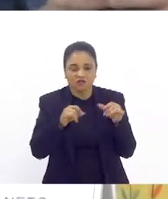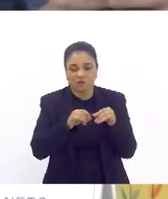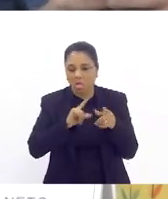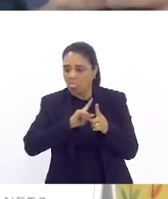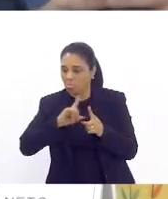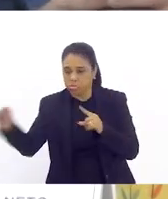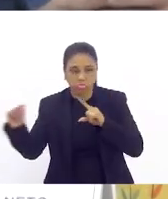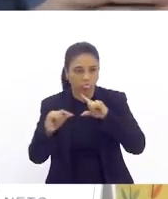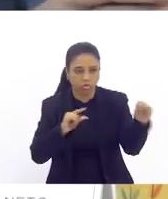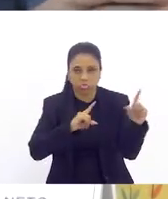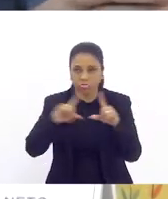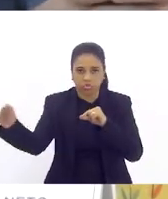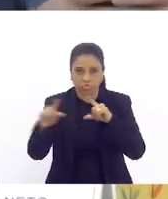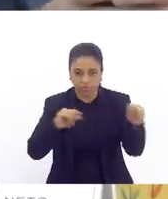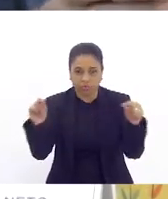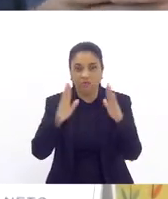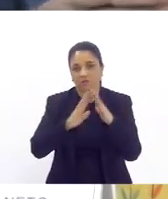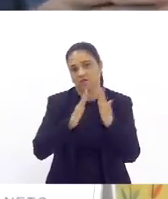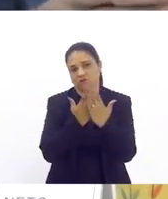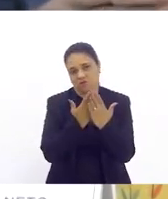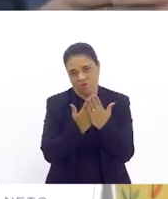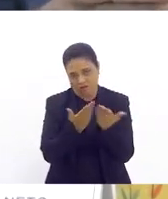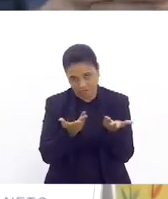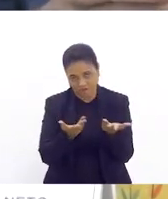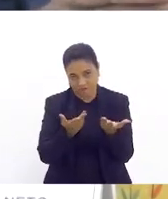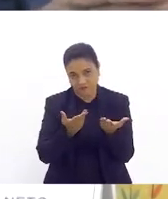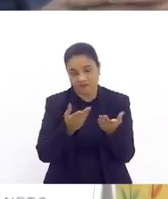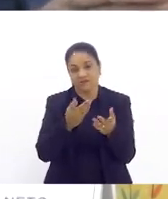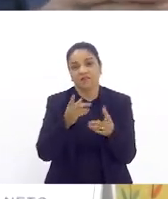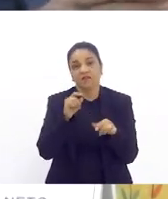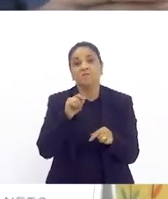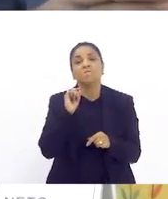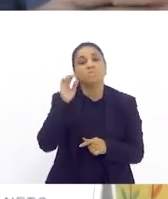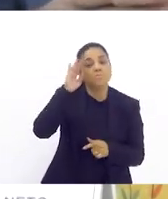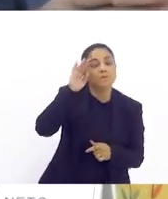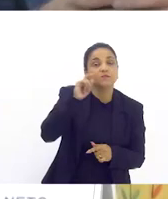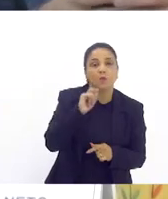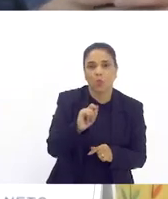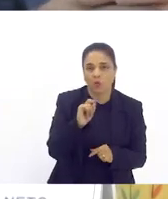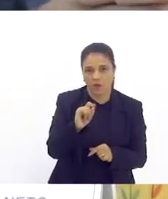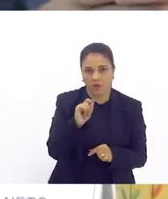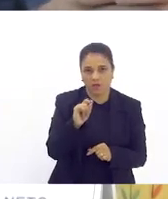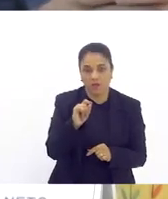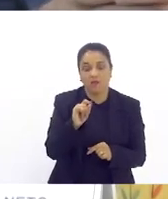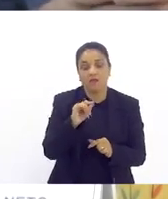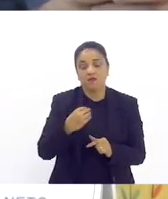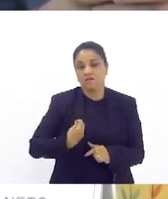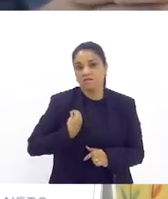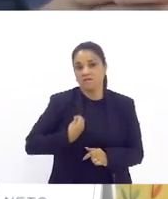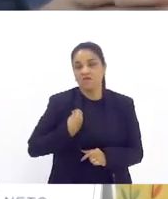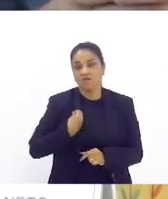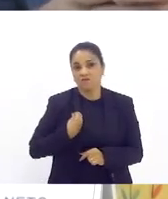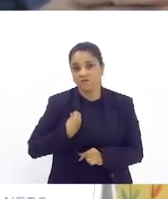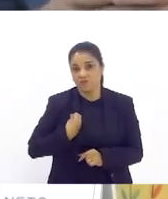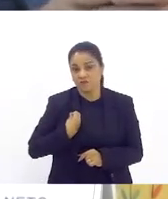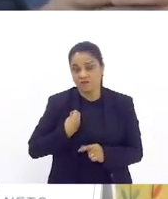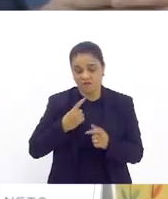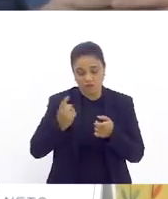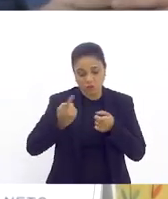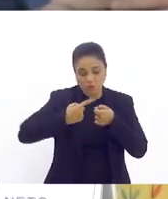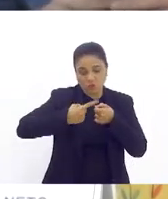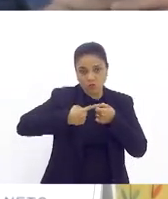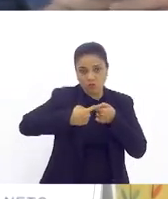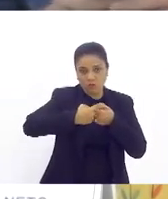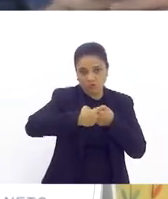essas filhas e esses filhos da classe trabalhadora Principalmente aqueles que estão colocados de que vivem nas regiões afastadas dos